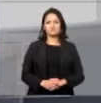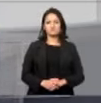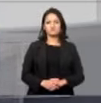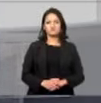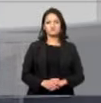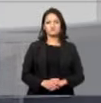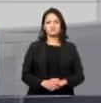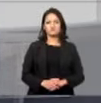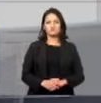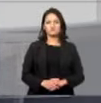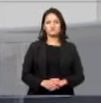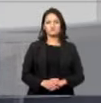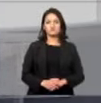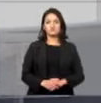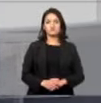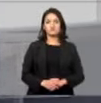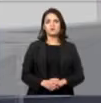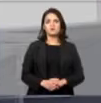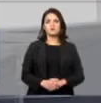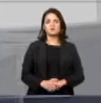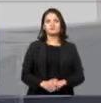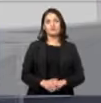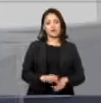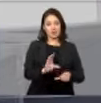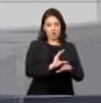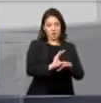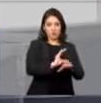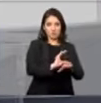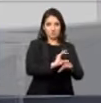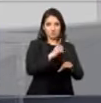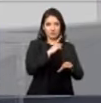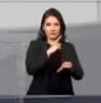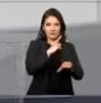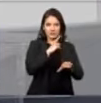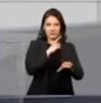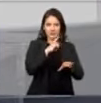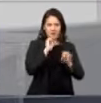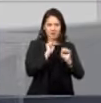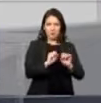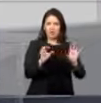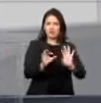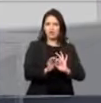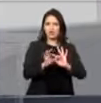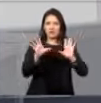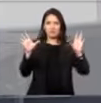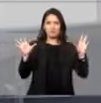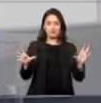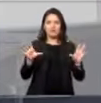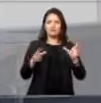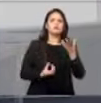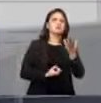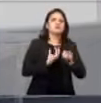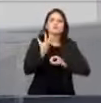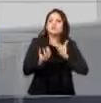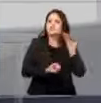Que consagrou a completa liberdade de expressão, imune a qualquer tipo de